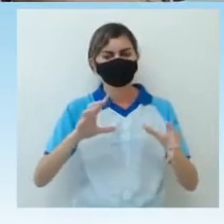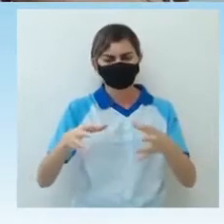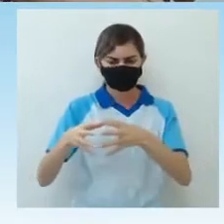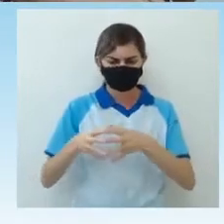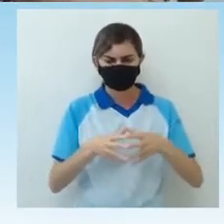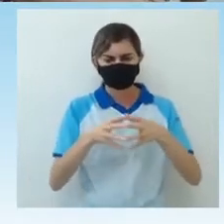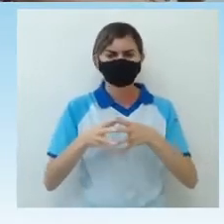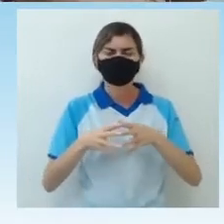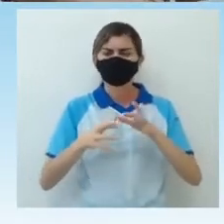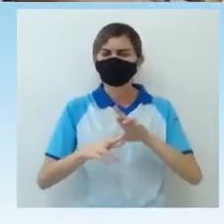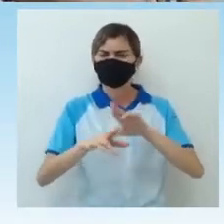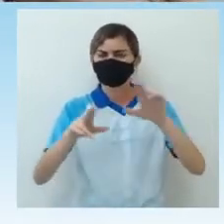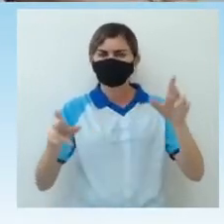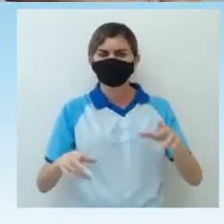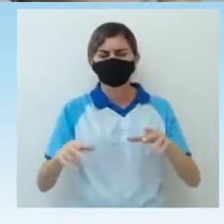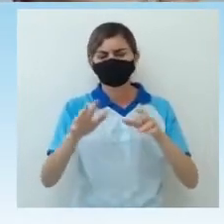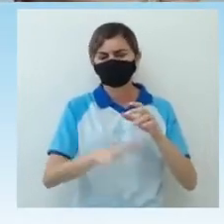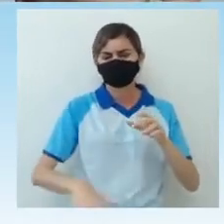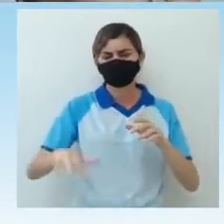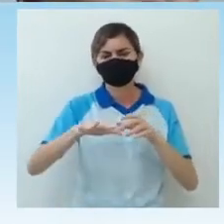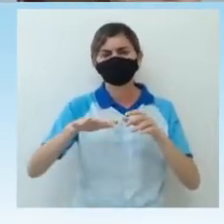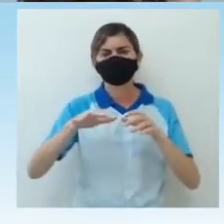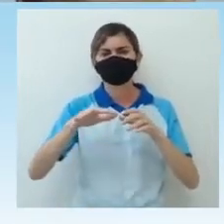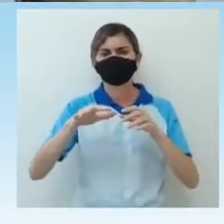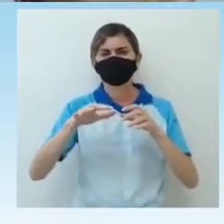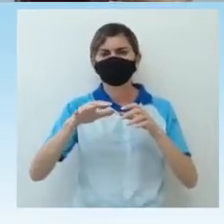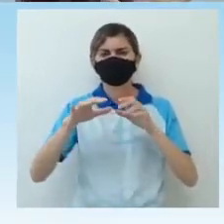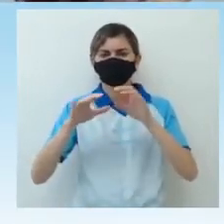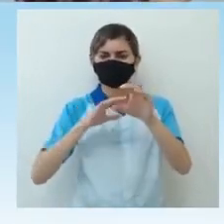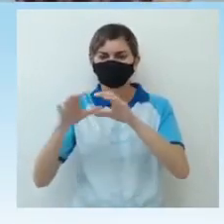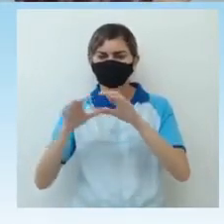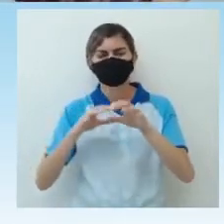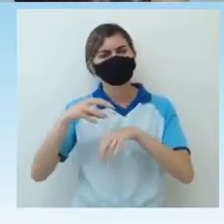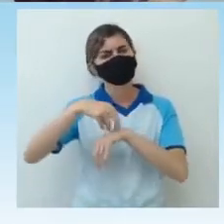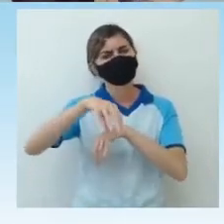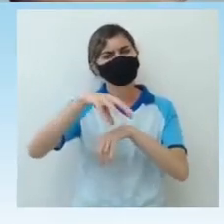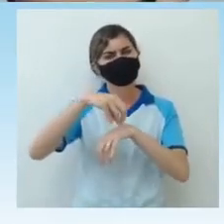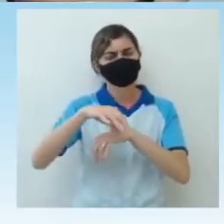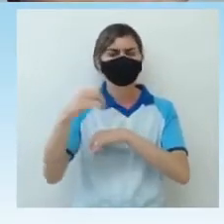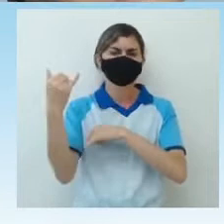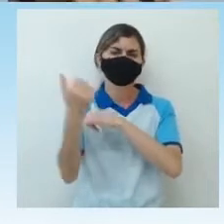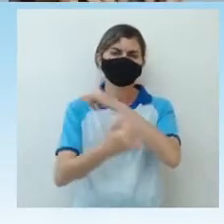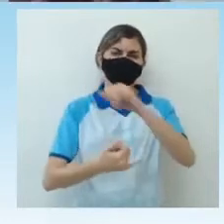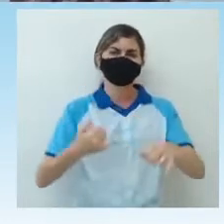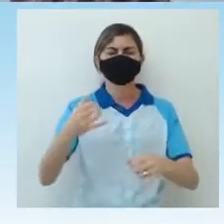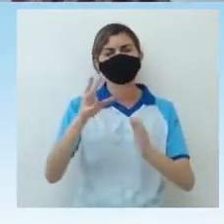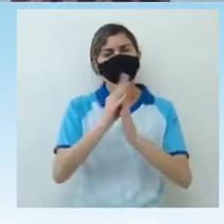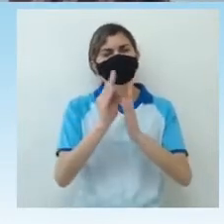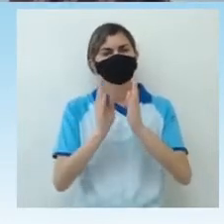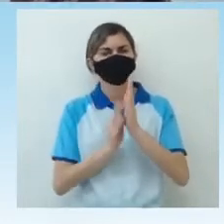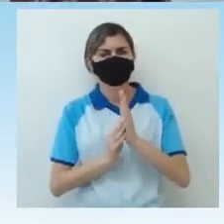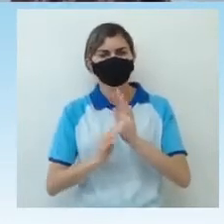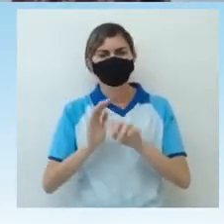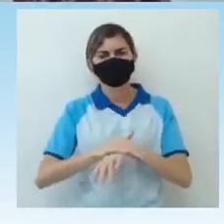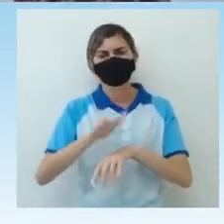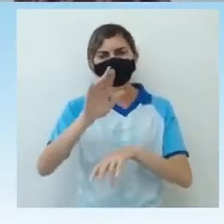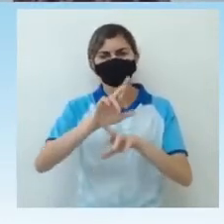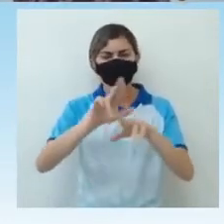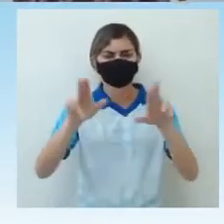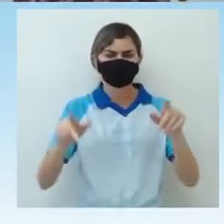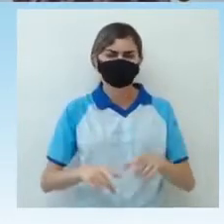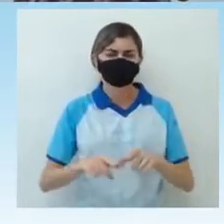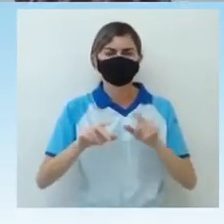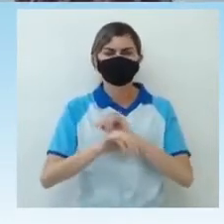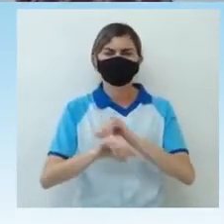conjunto de diversos meios de comunicação com a finalidade de transmitir informações e conteúdos os mais variados.